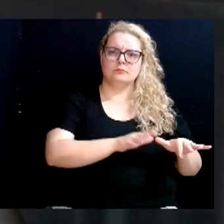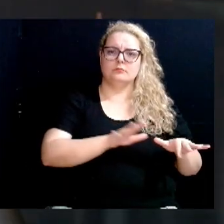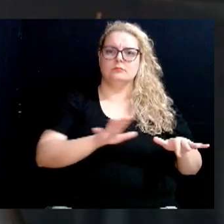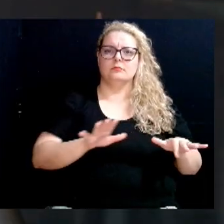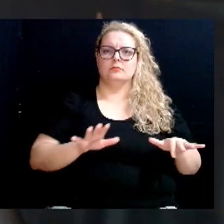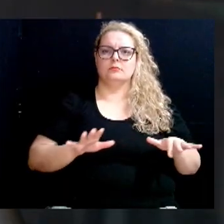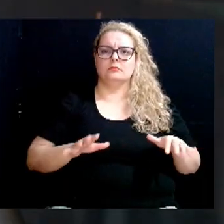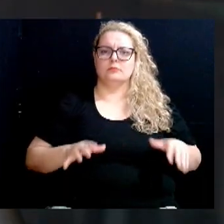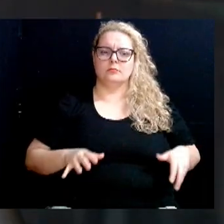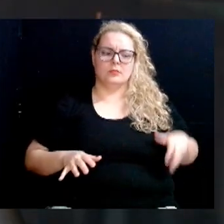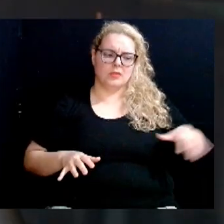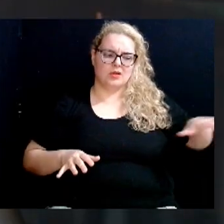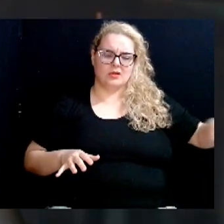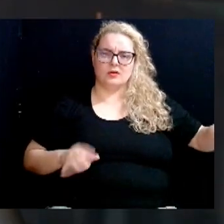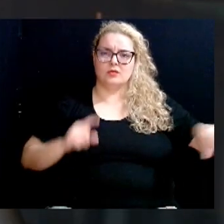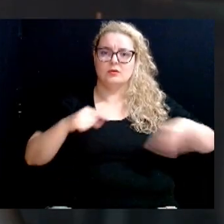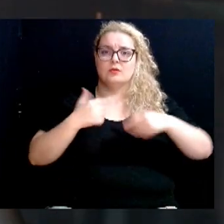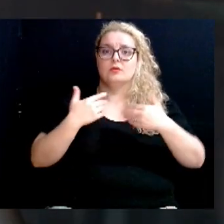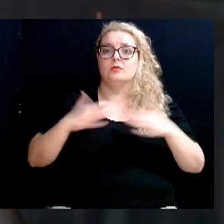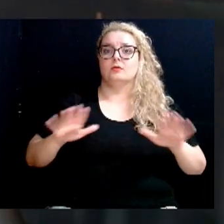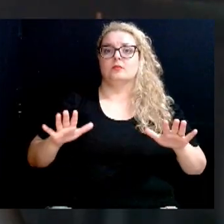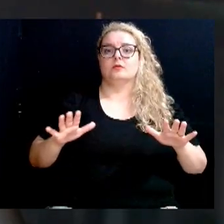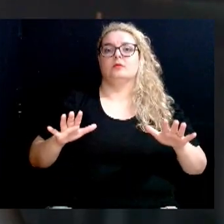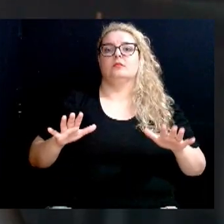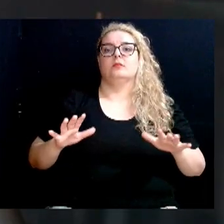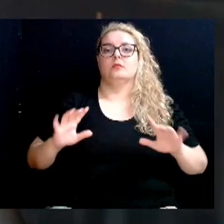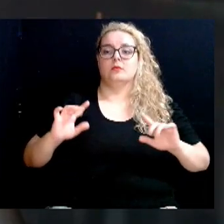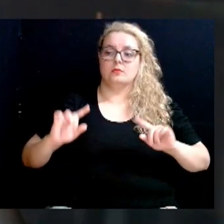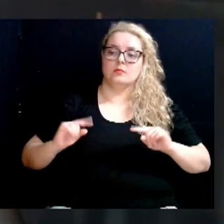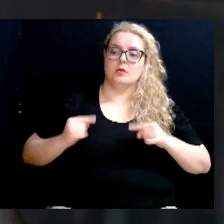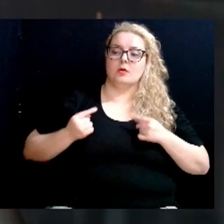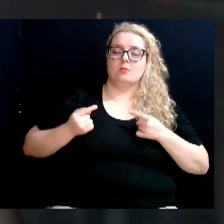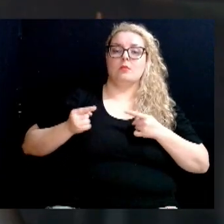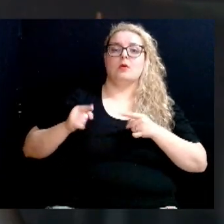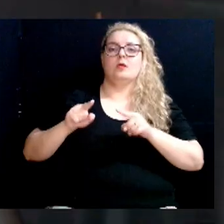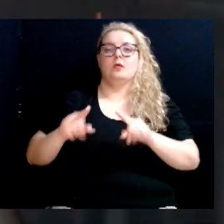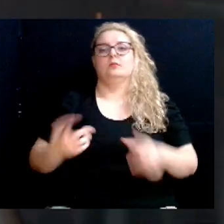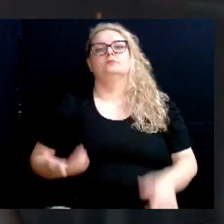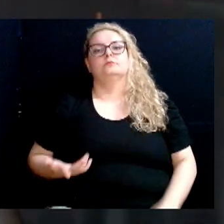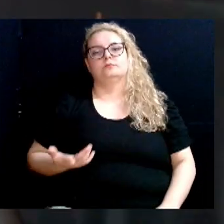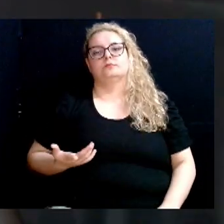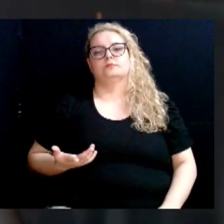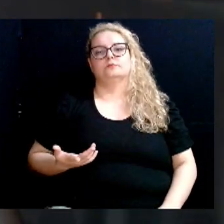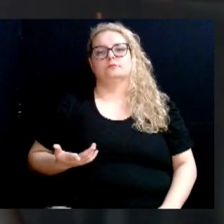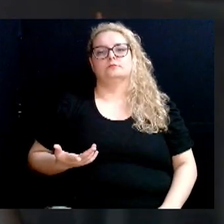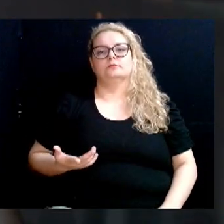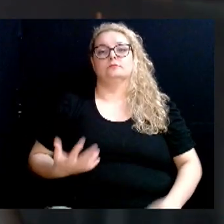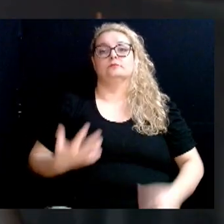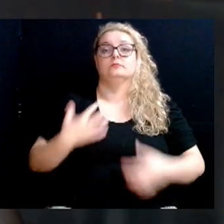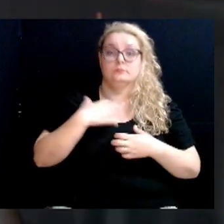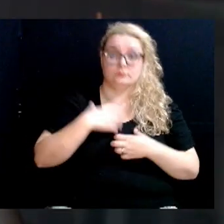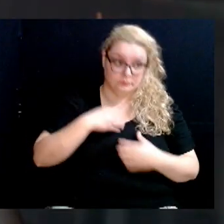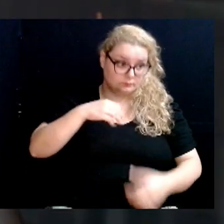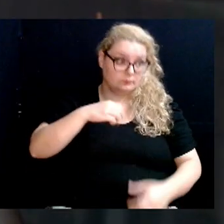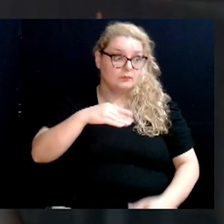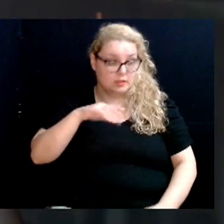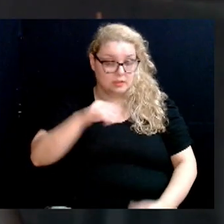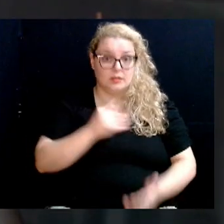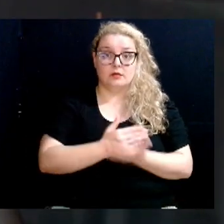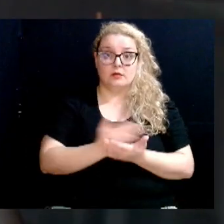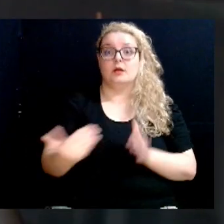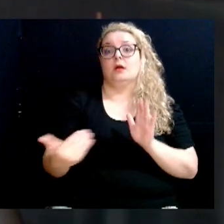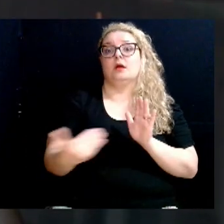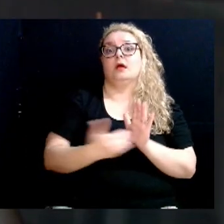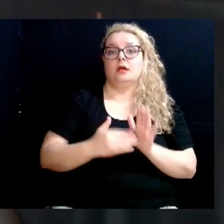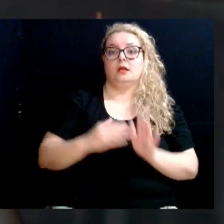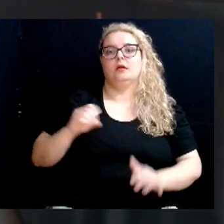coloque ele em outro lugar, se provoque a inicialmente, de maneira mecânica, até que se torne orgânica,